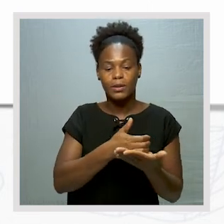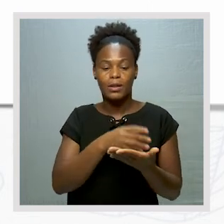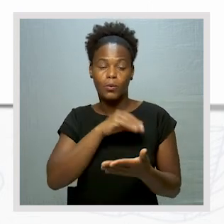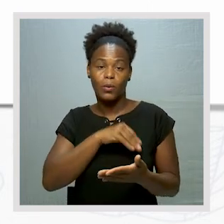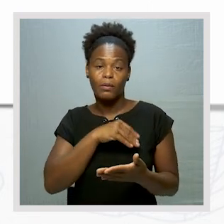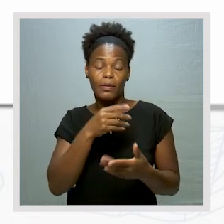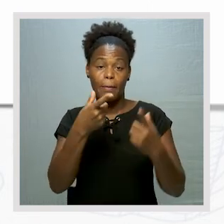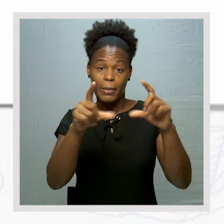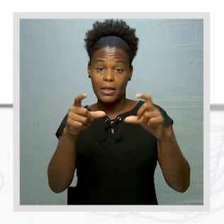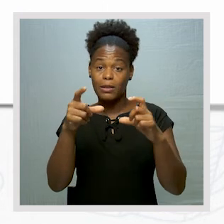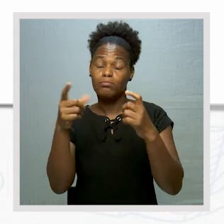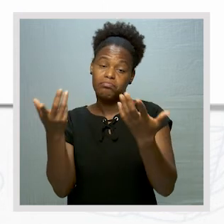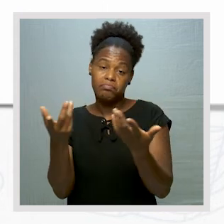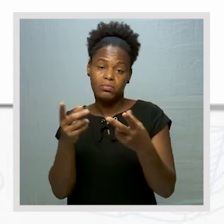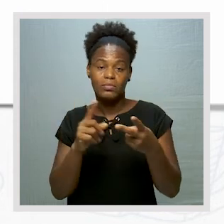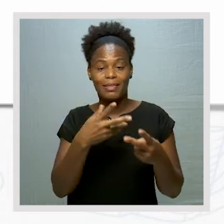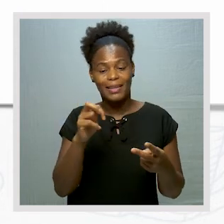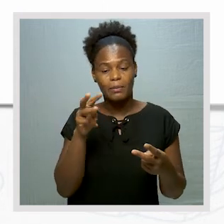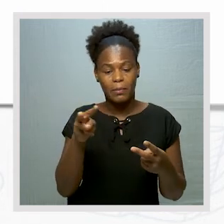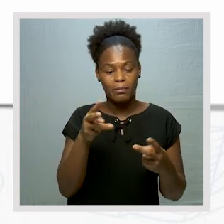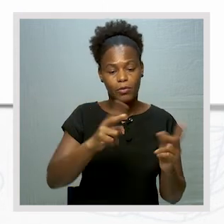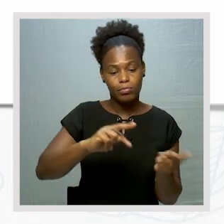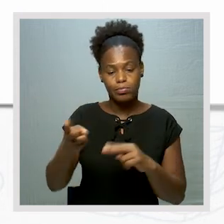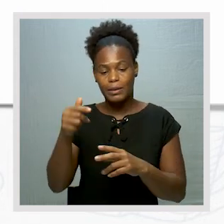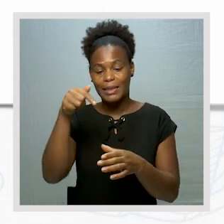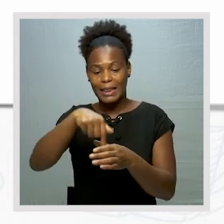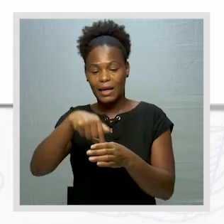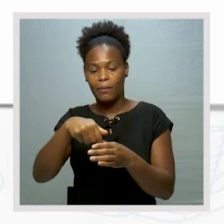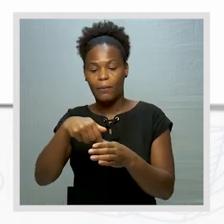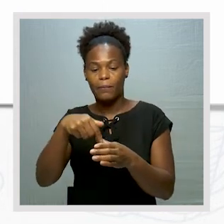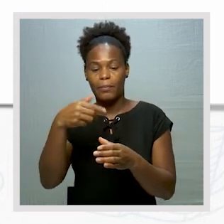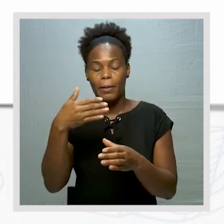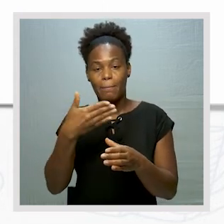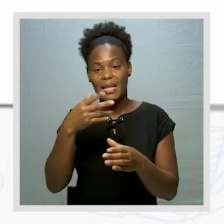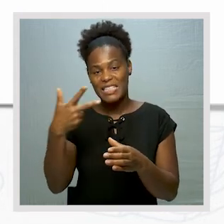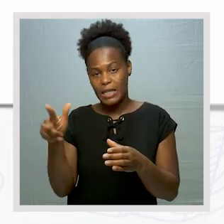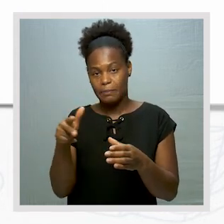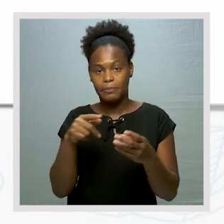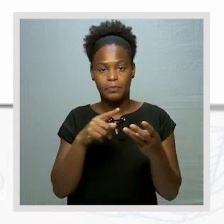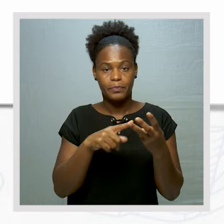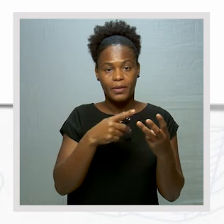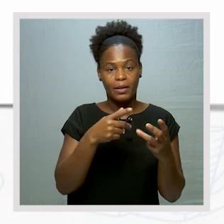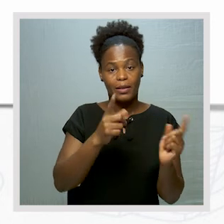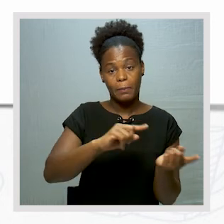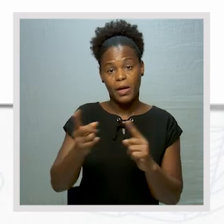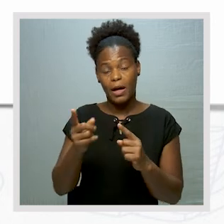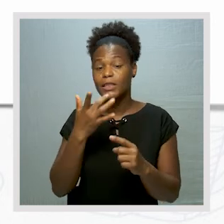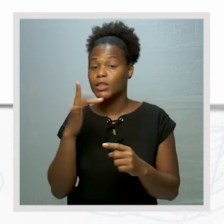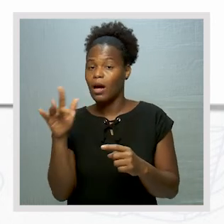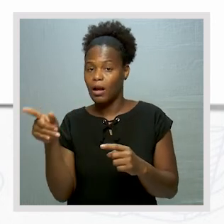e propriedade, 13.000. Transferências internas, 1.100.